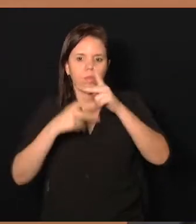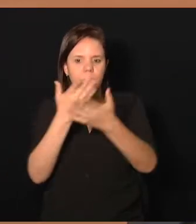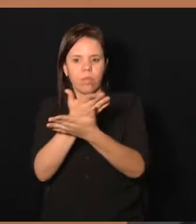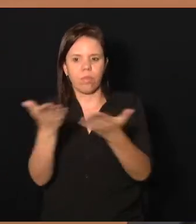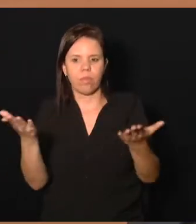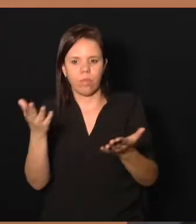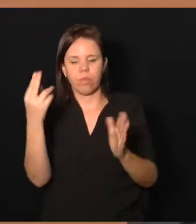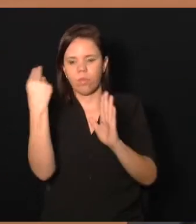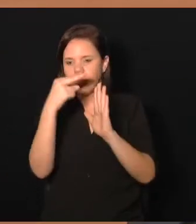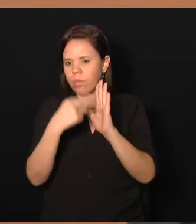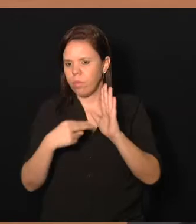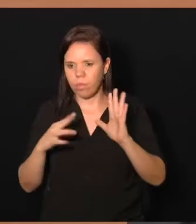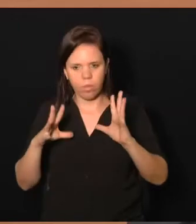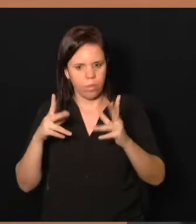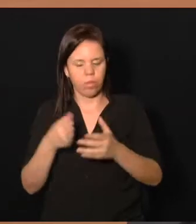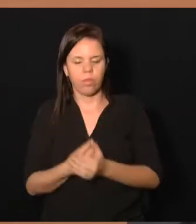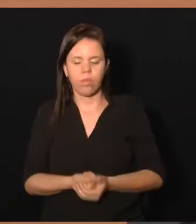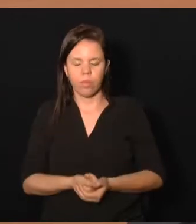nominalmente